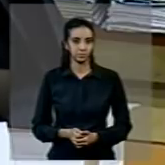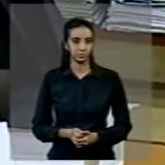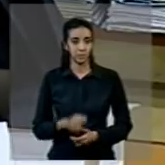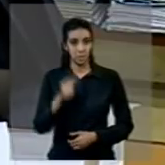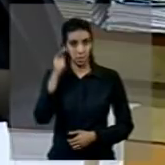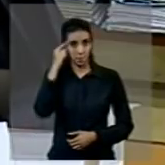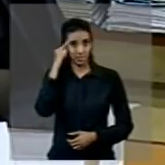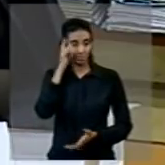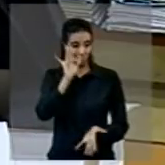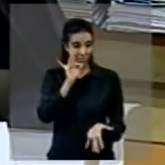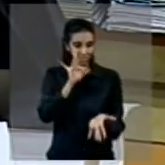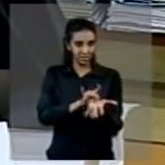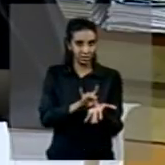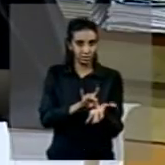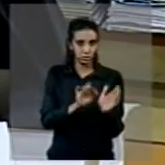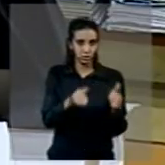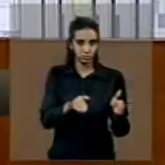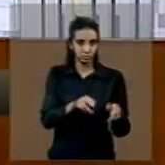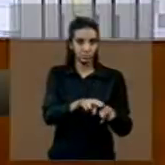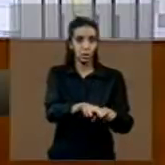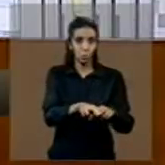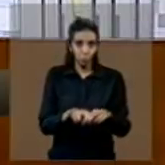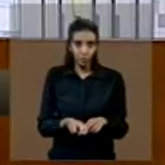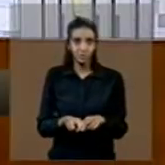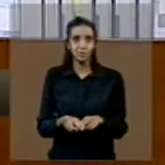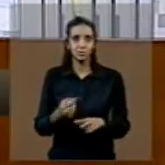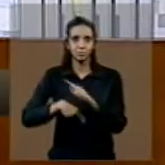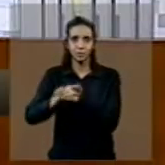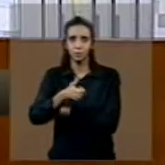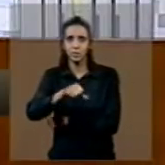eleitoral, presidente, é que se fez a Revolução de 30.